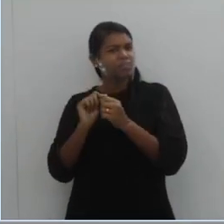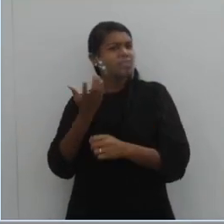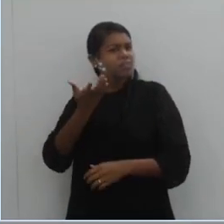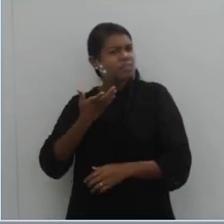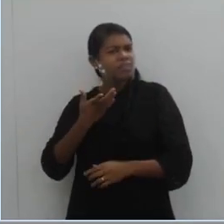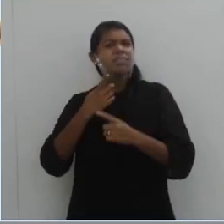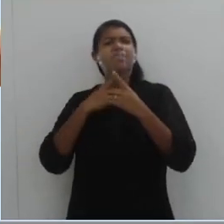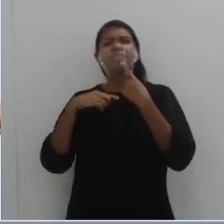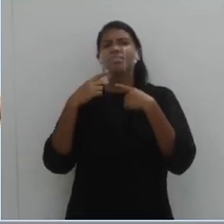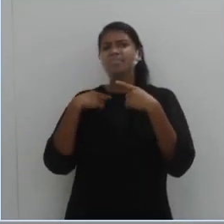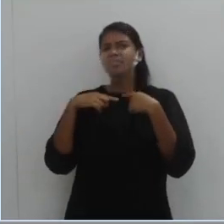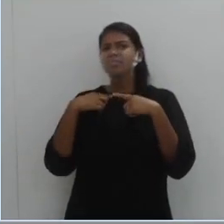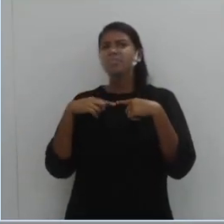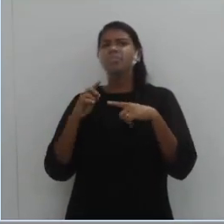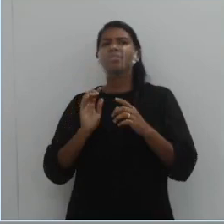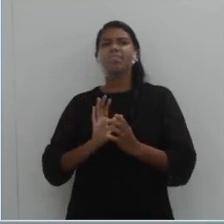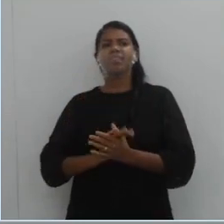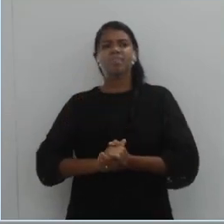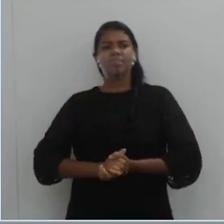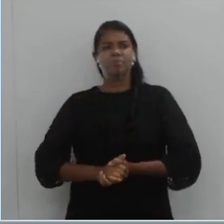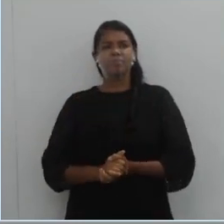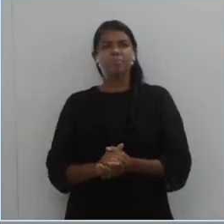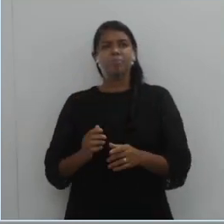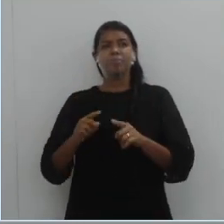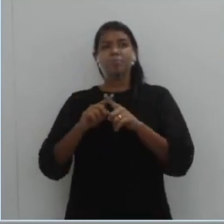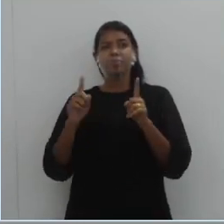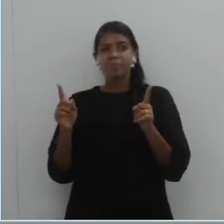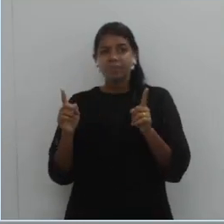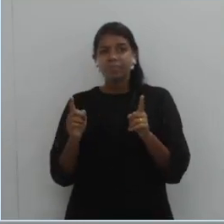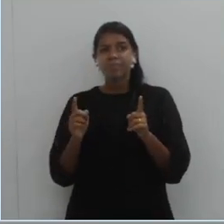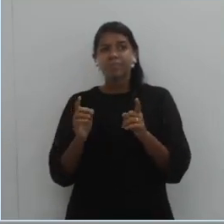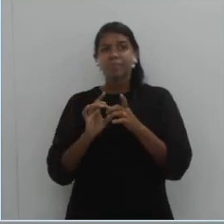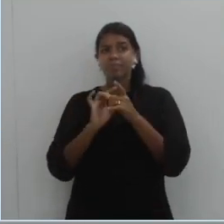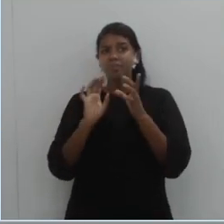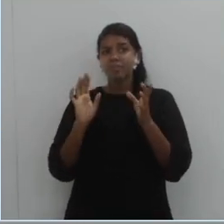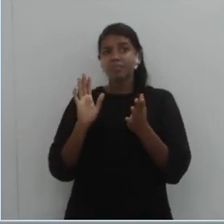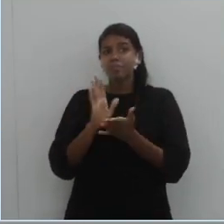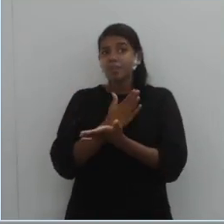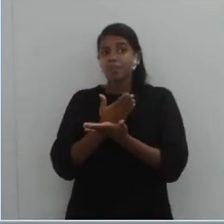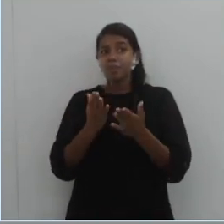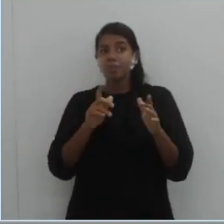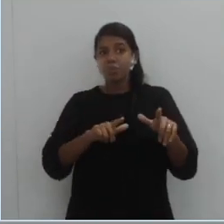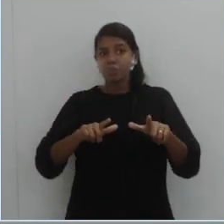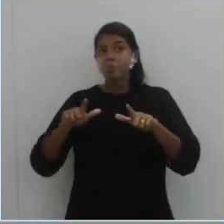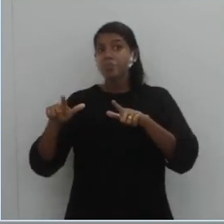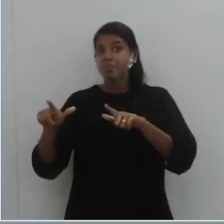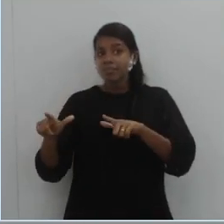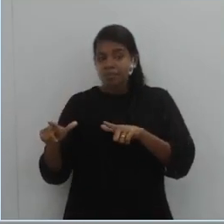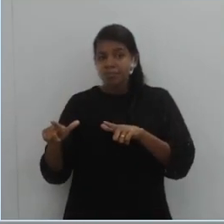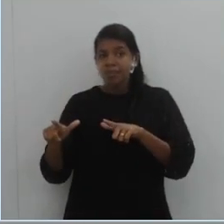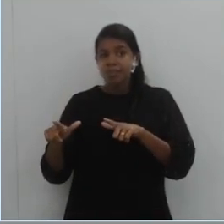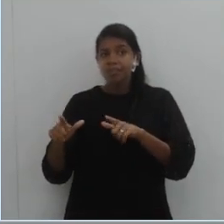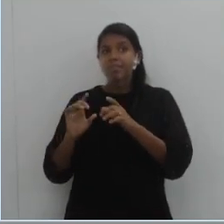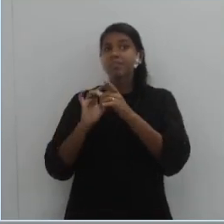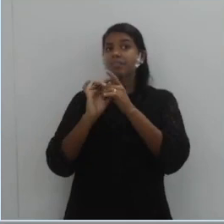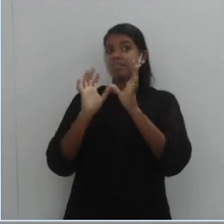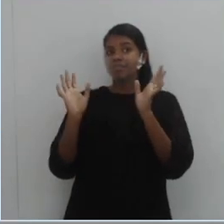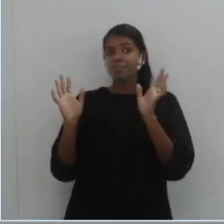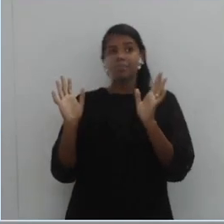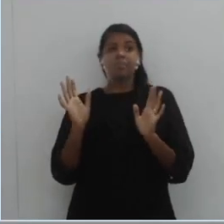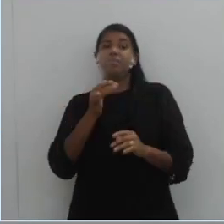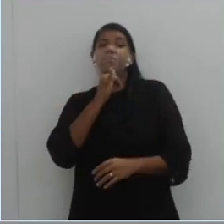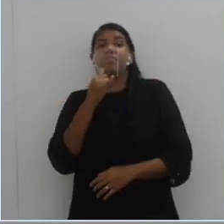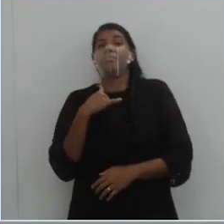elas também teriam que ser autorizadas a ir para alguns espaços públicos. Não era simplesmente, eu vou